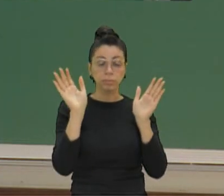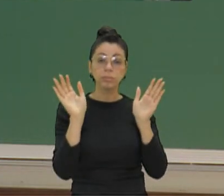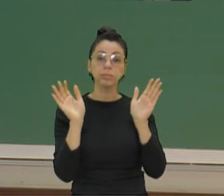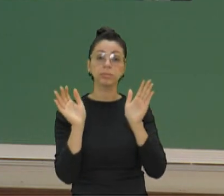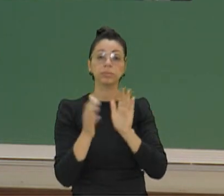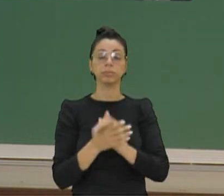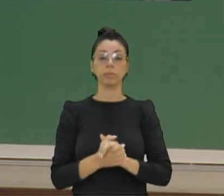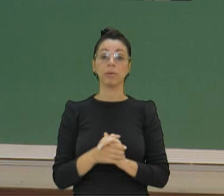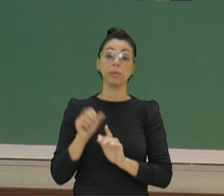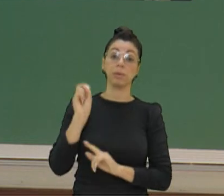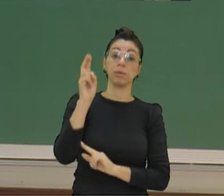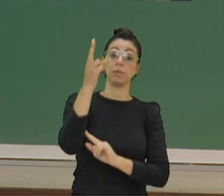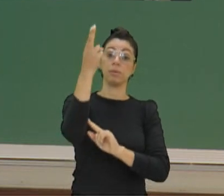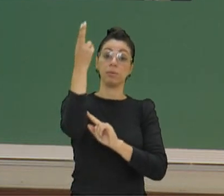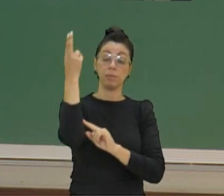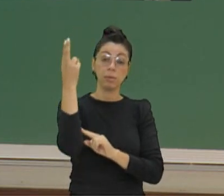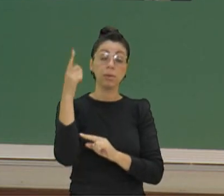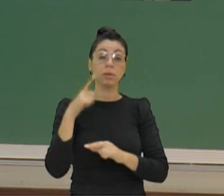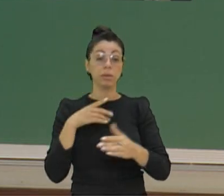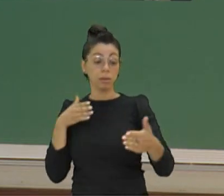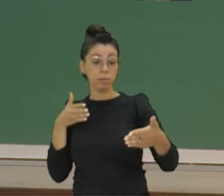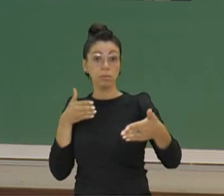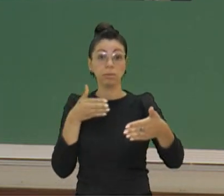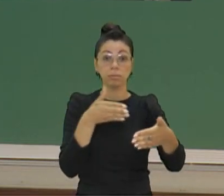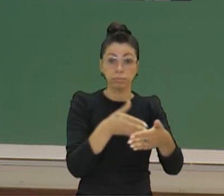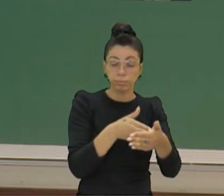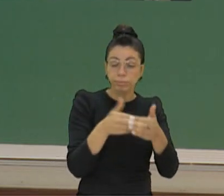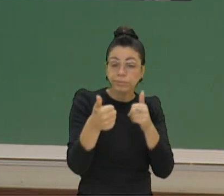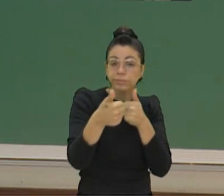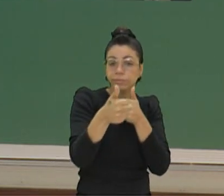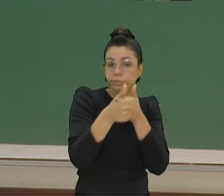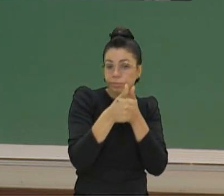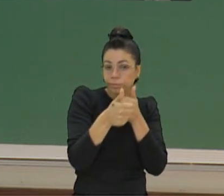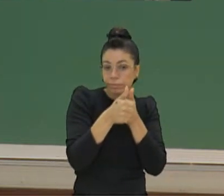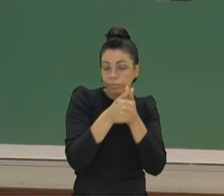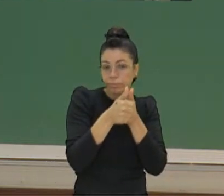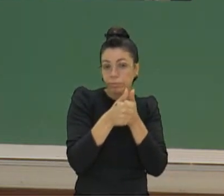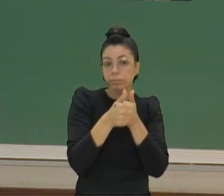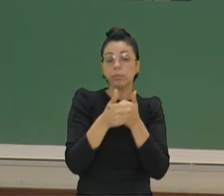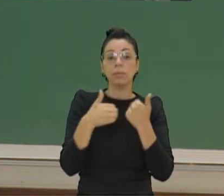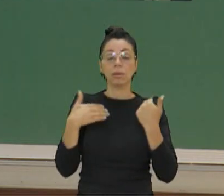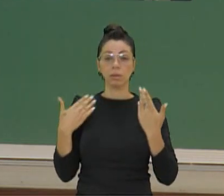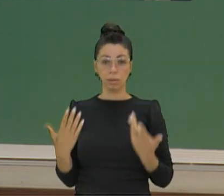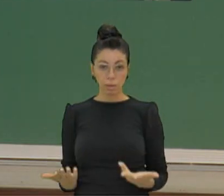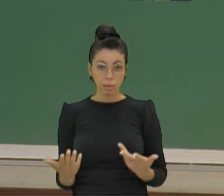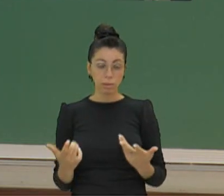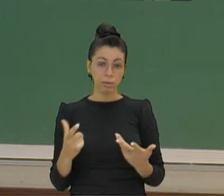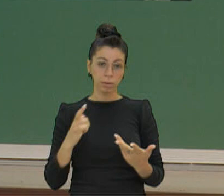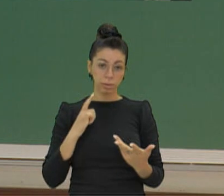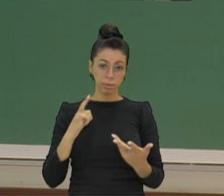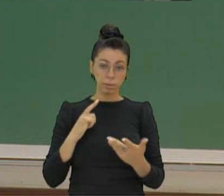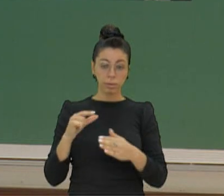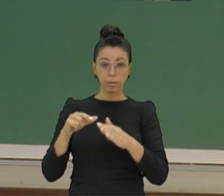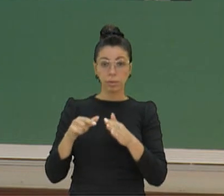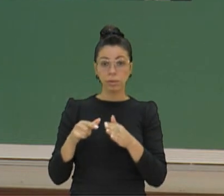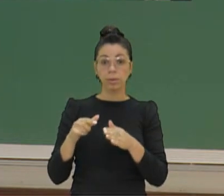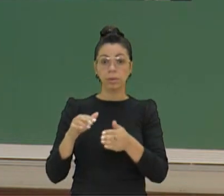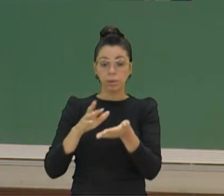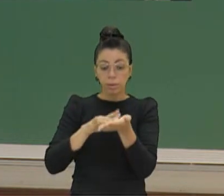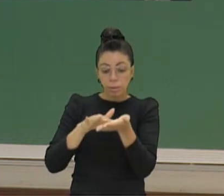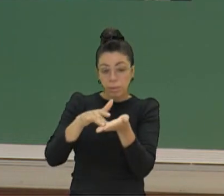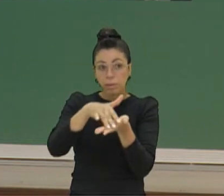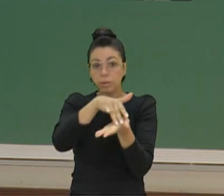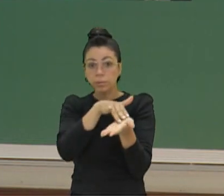por diante, ou vai ter um obstáculo muito próximo. Então, esse piso tátil nós